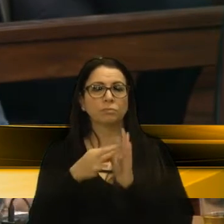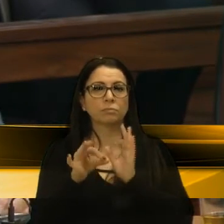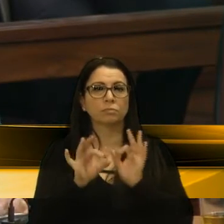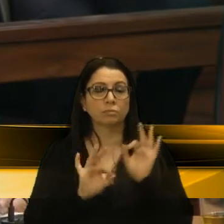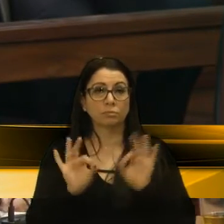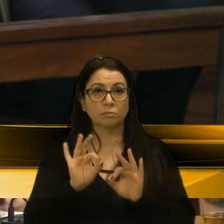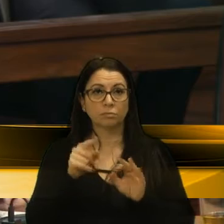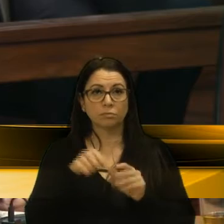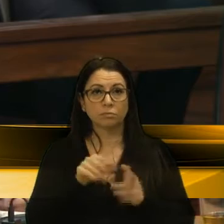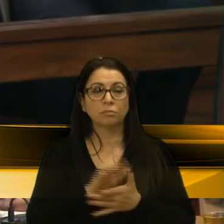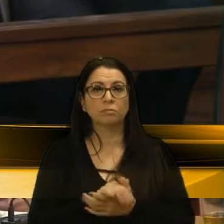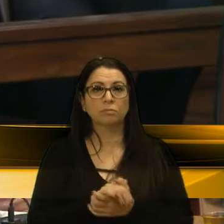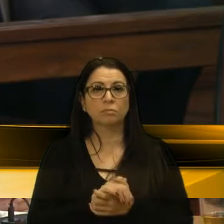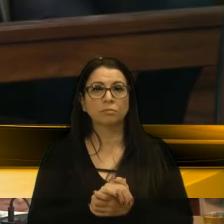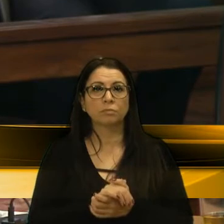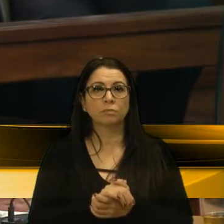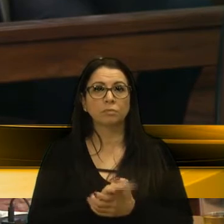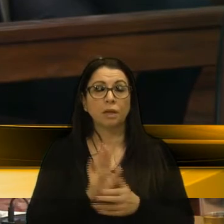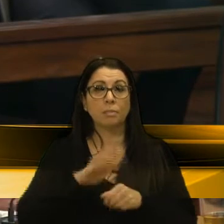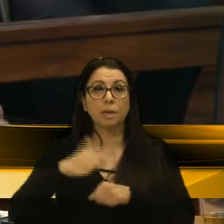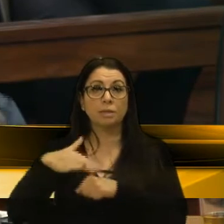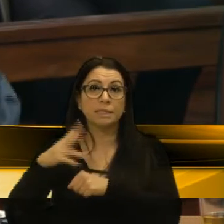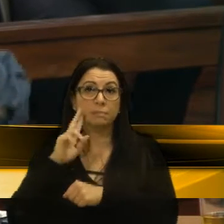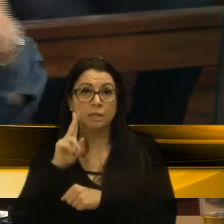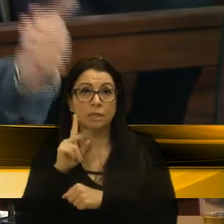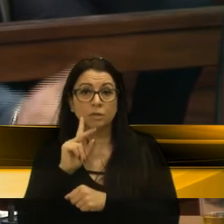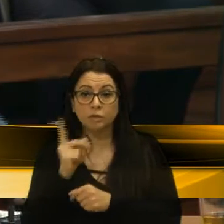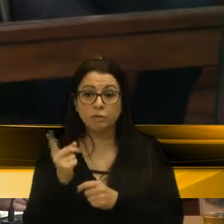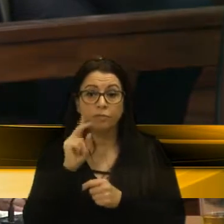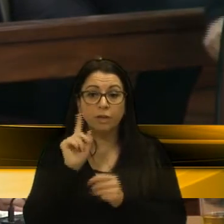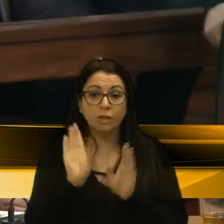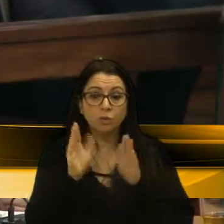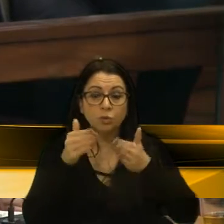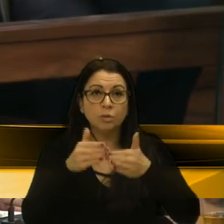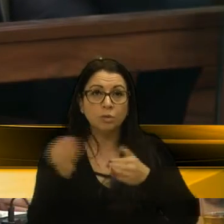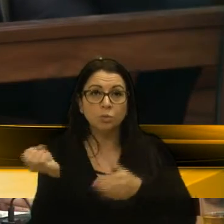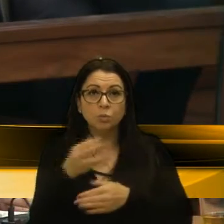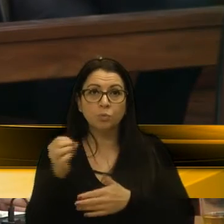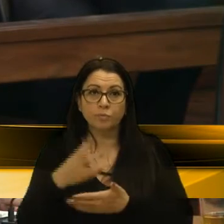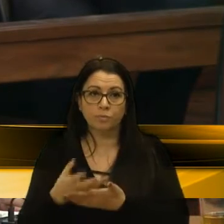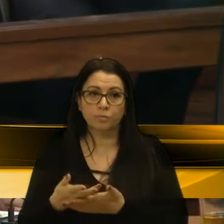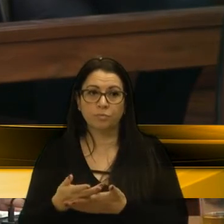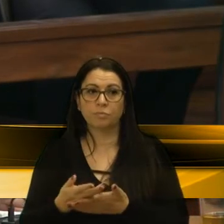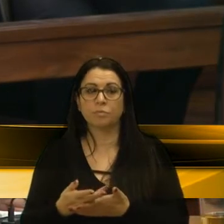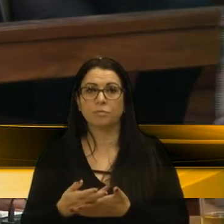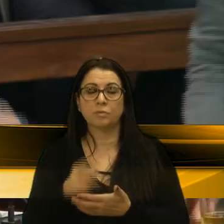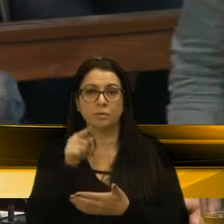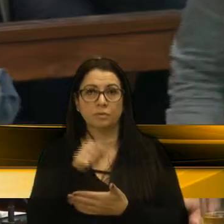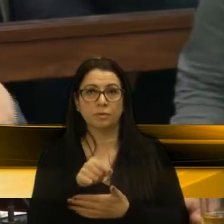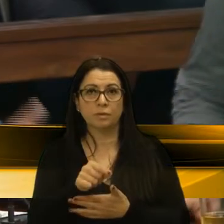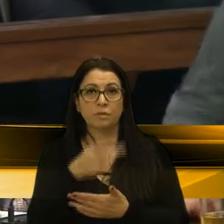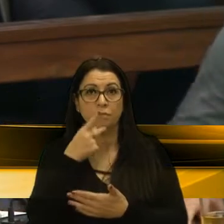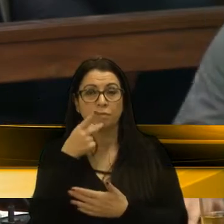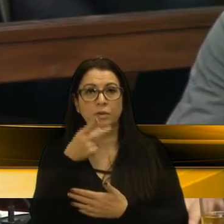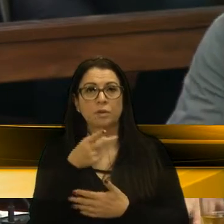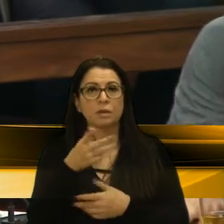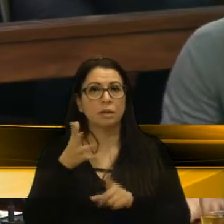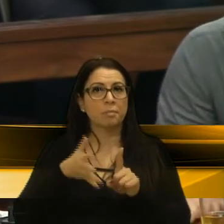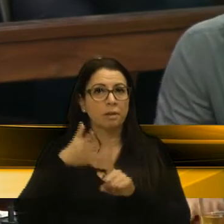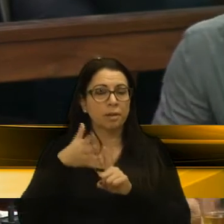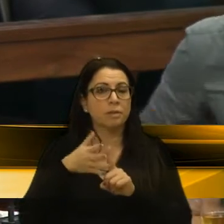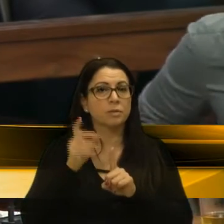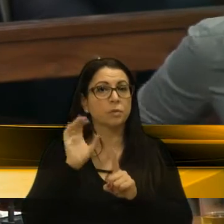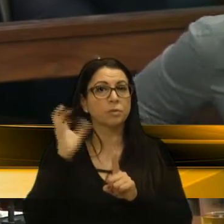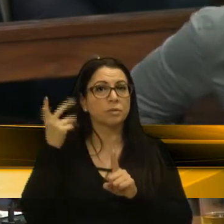fato, cada vez mais nós temos que nos voltar para essa questão da inovação, né? E Vossa Senhoria referia a palestra